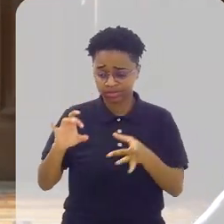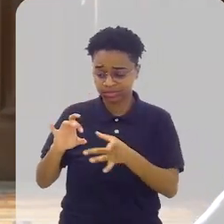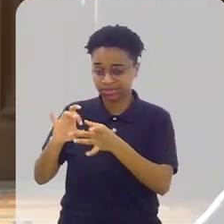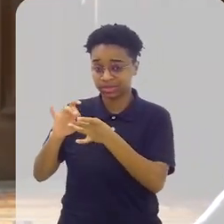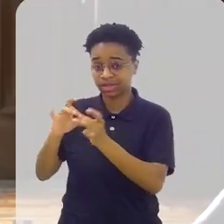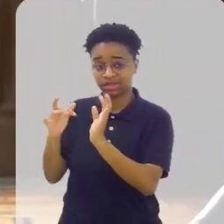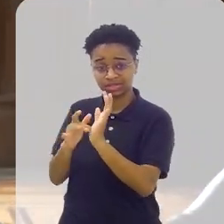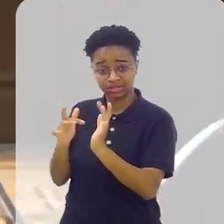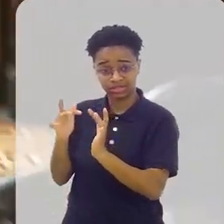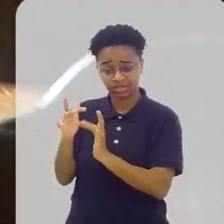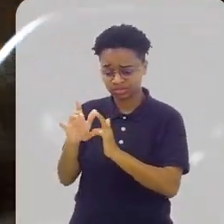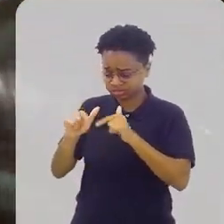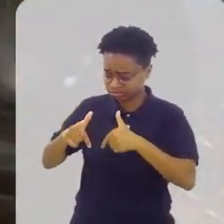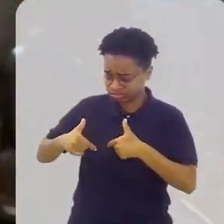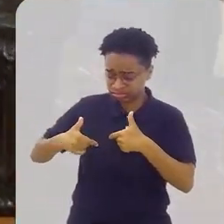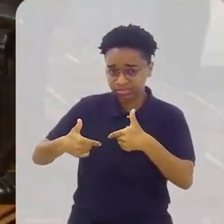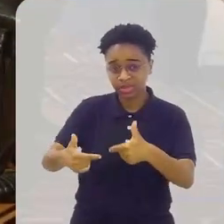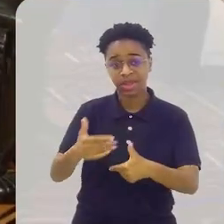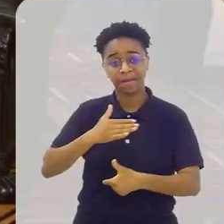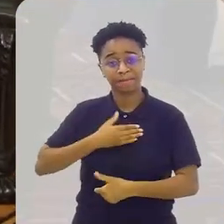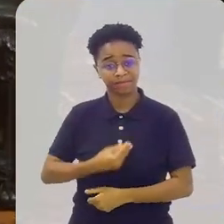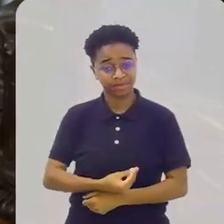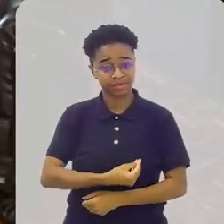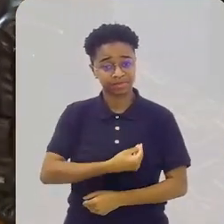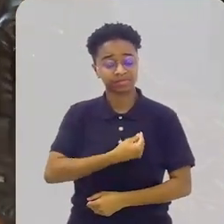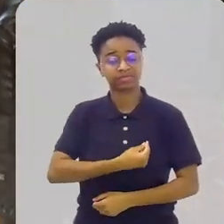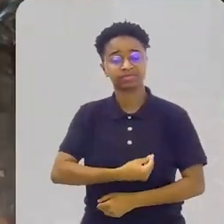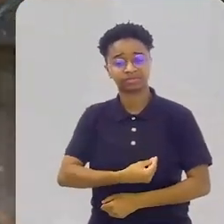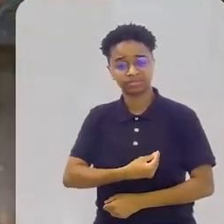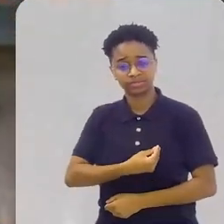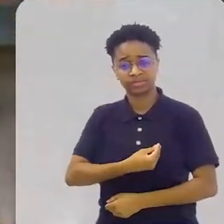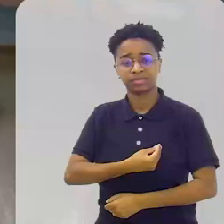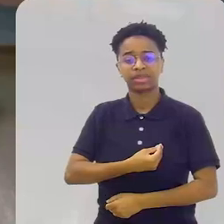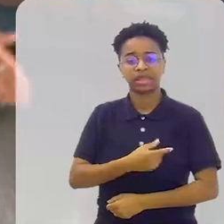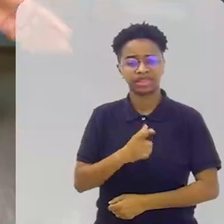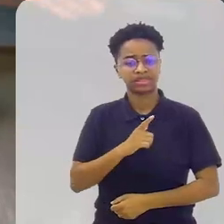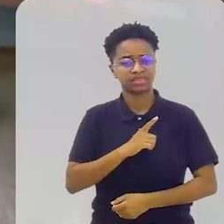pude ver que Cristo fez em minha vida vol